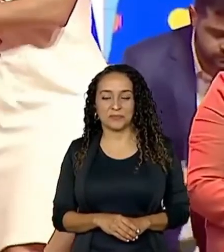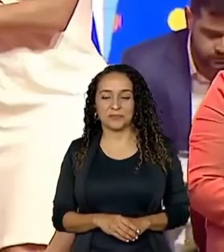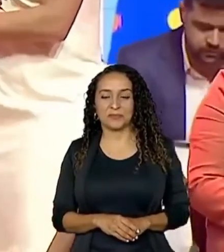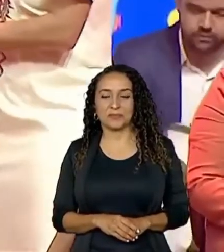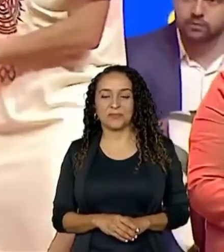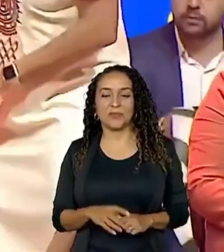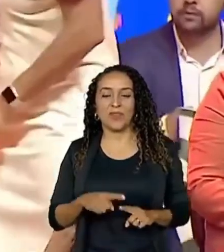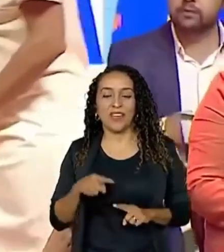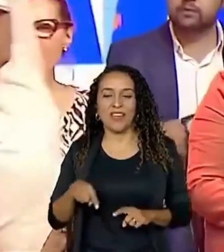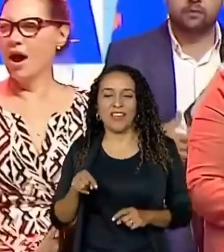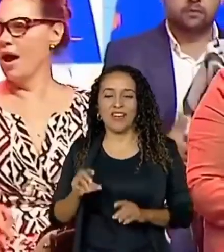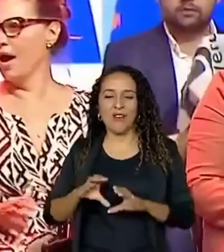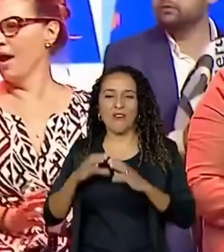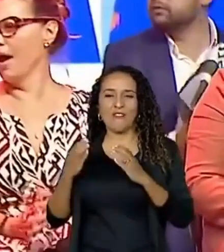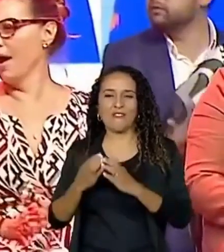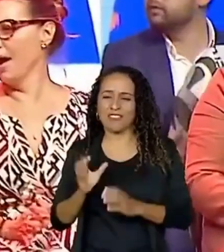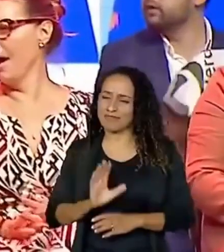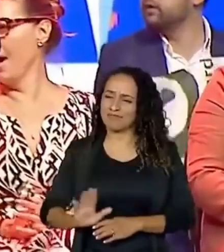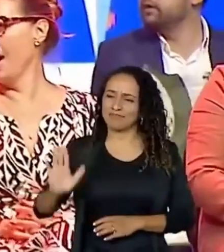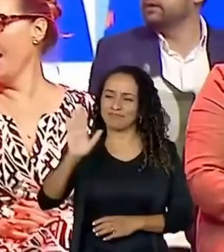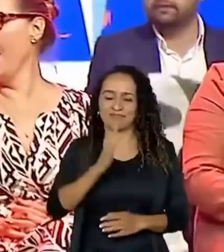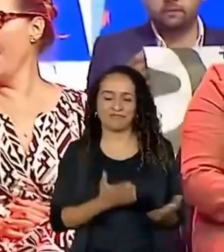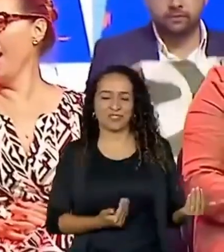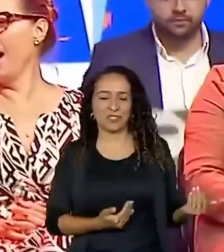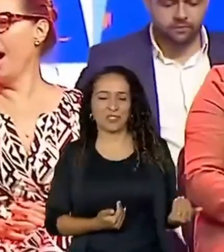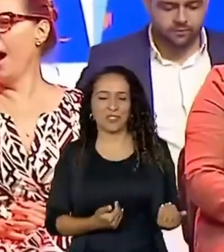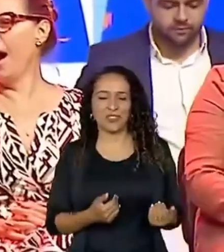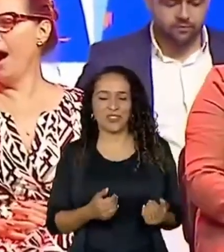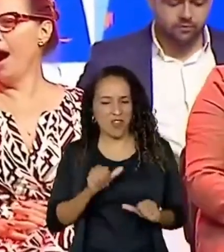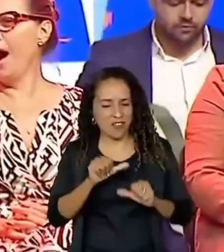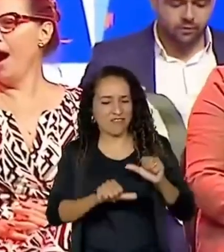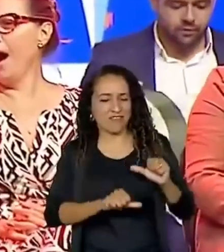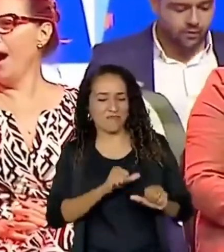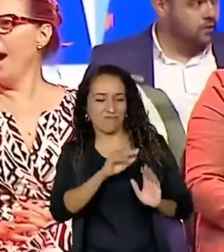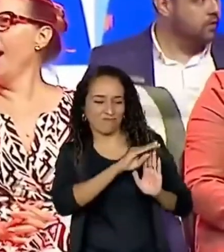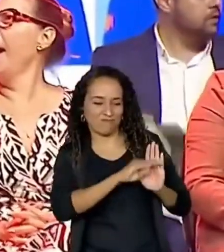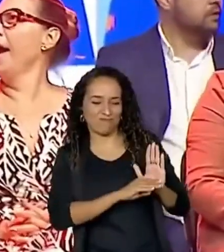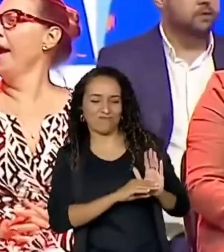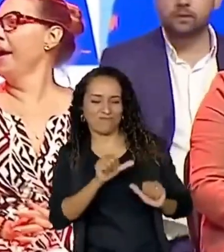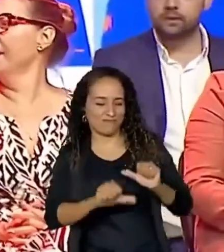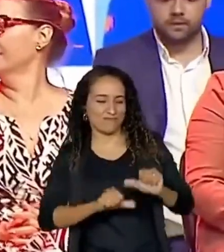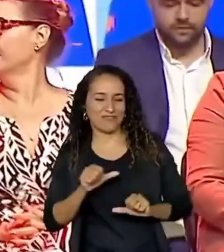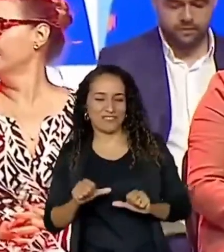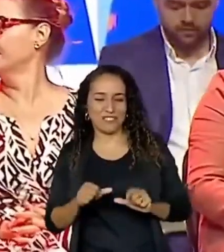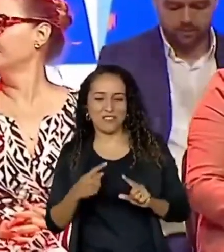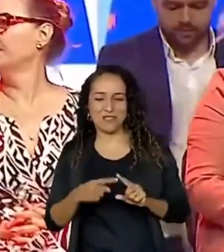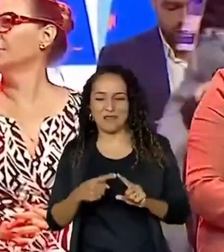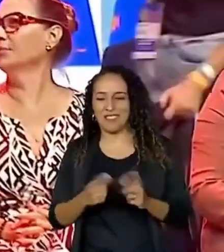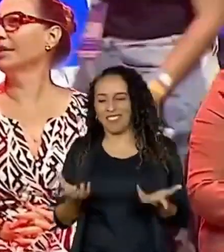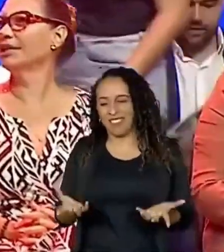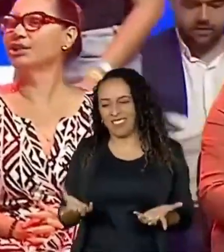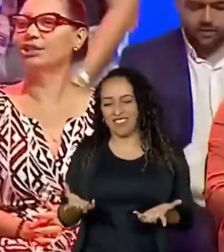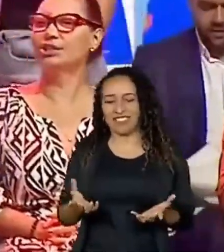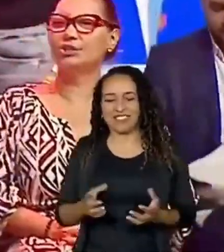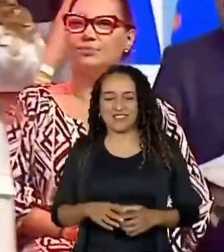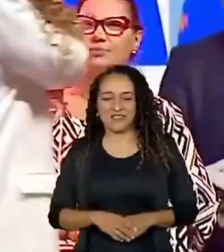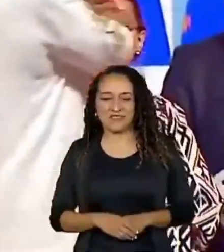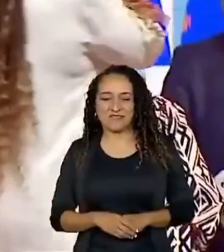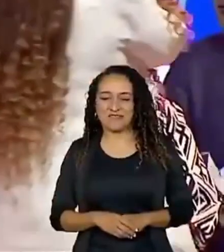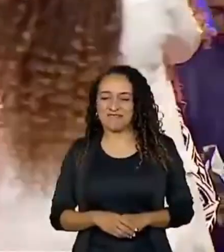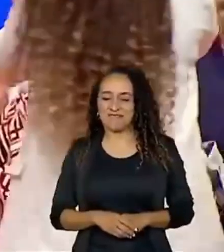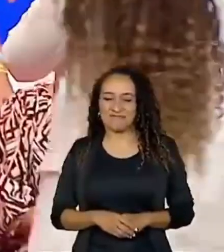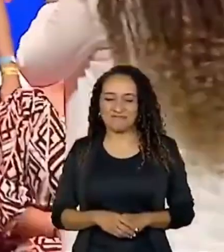Porque aqui é uma Conferência Nacional de Juventude. A gente vai quebrar protocolo. Então a gente tem que quebrar protocolo, né? Senão fica muito careta. Fica